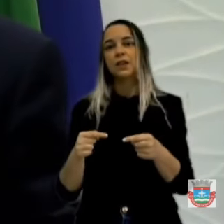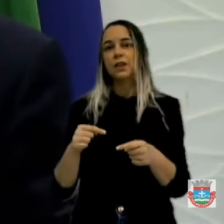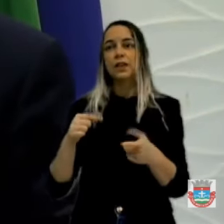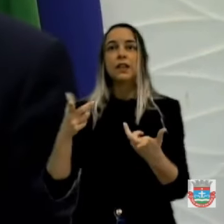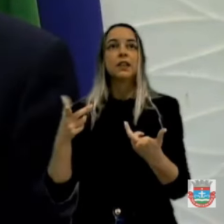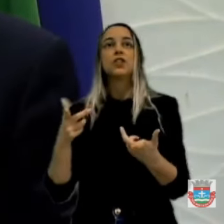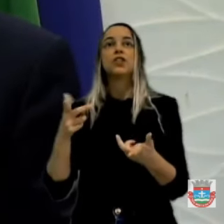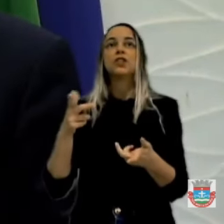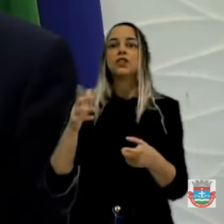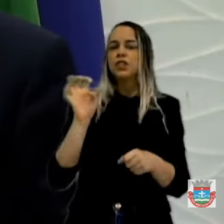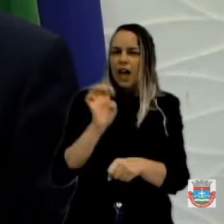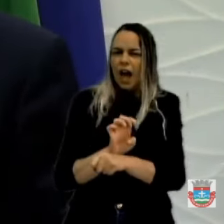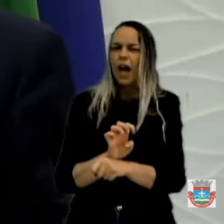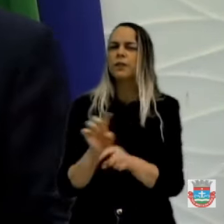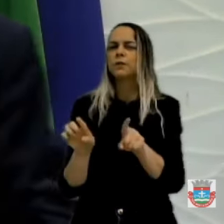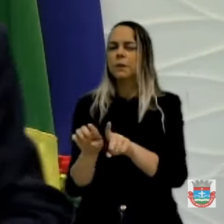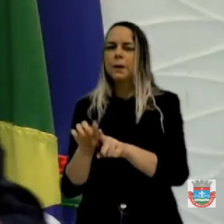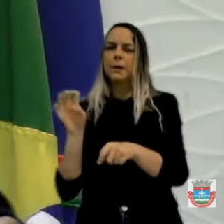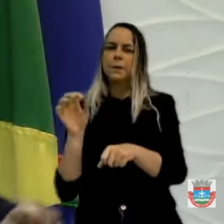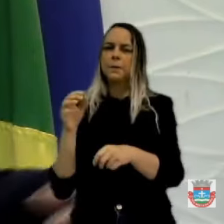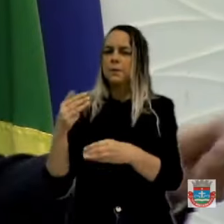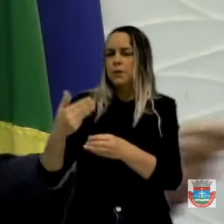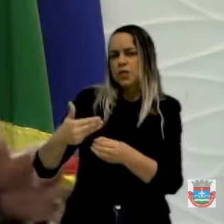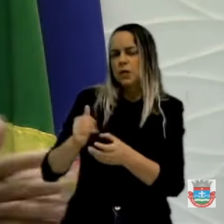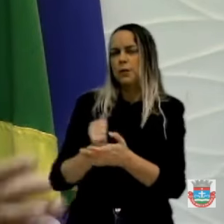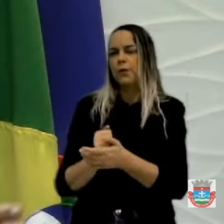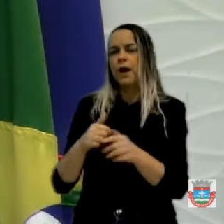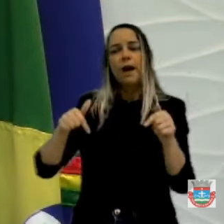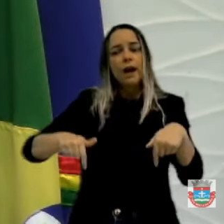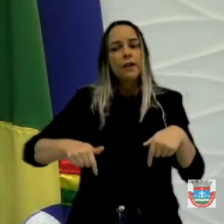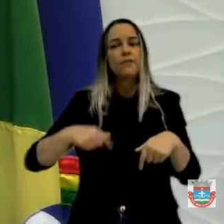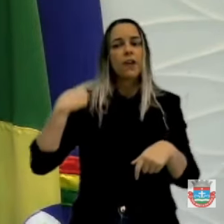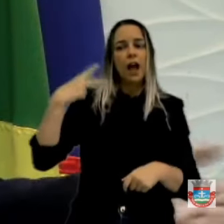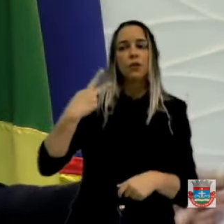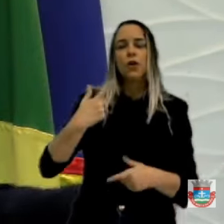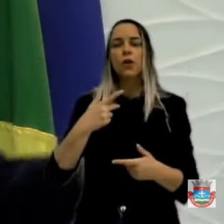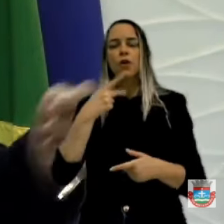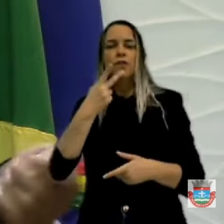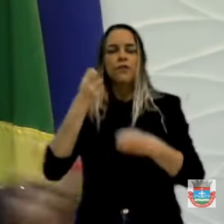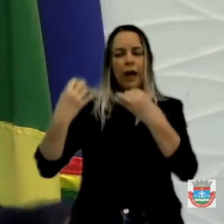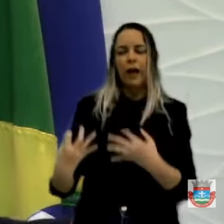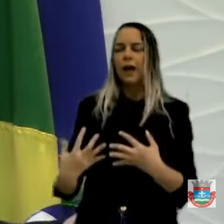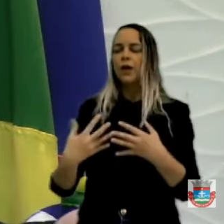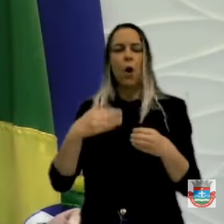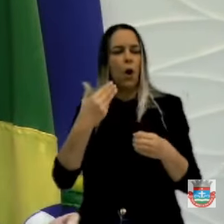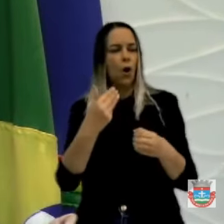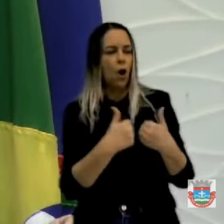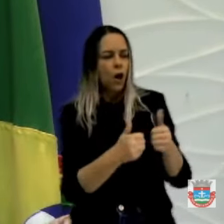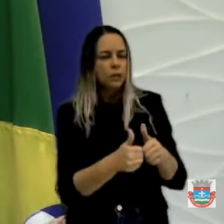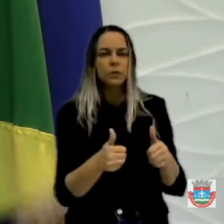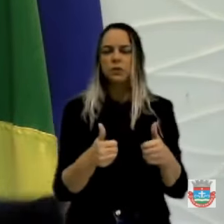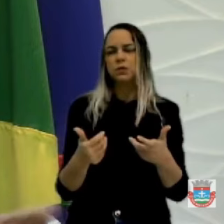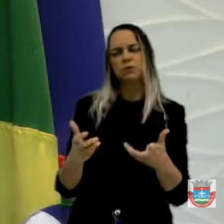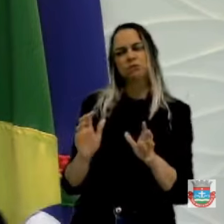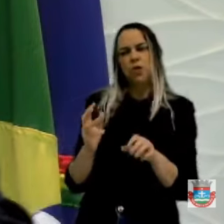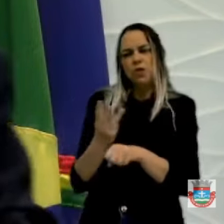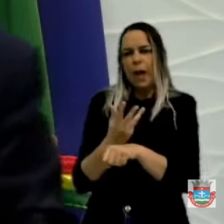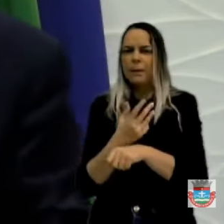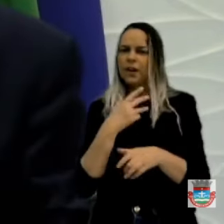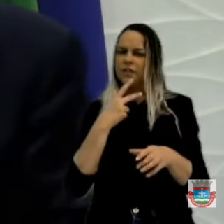município. Aí fica vereador aqui, trouxe um ônibus, grupo de WhatsApp, não trouxe. Até